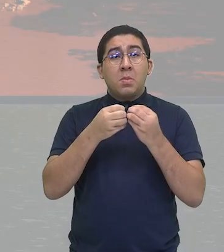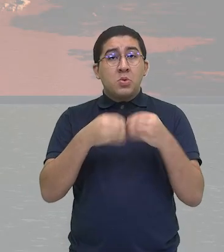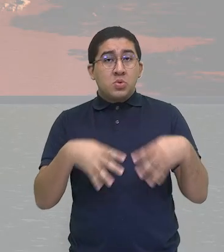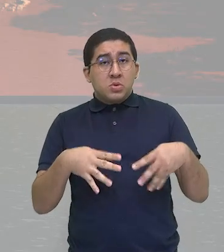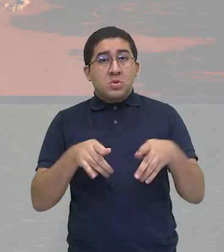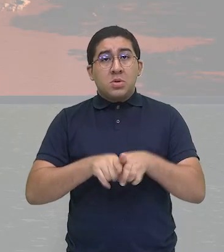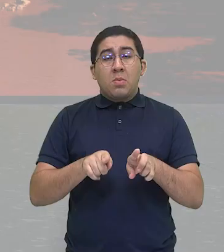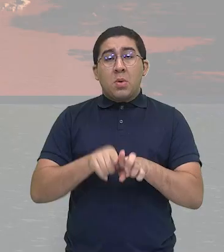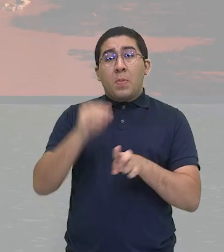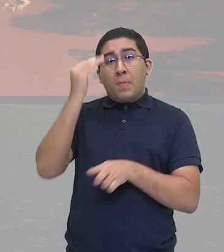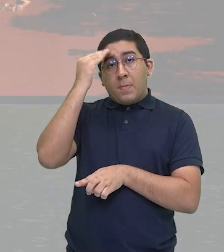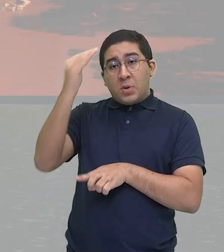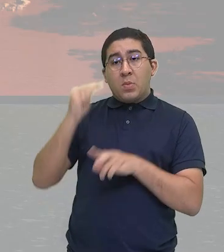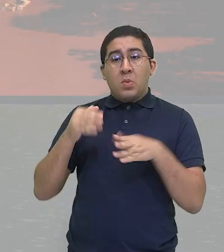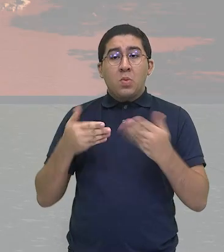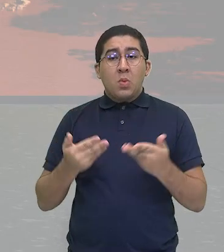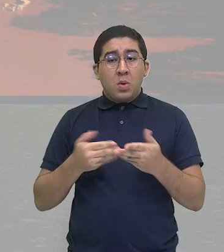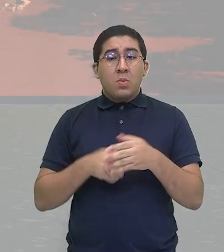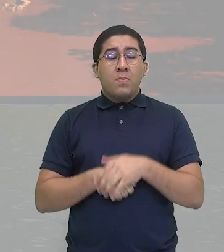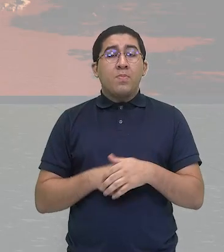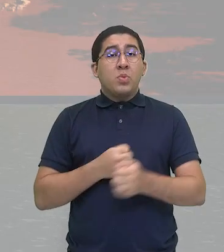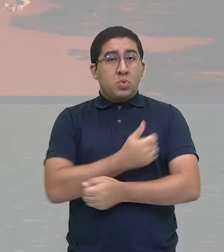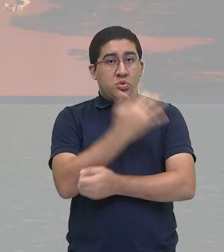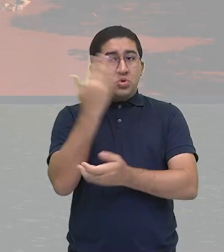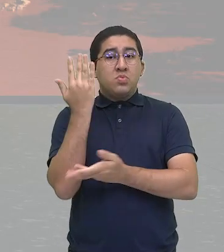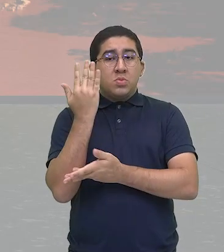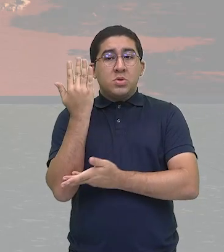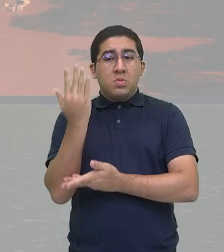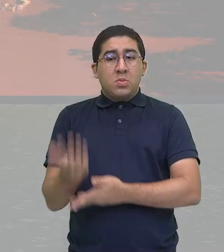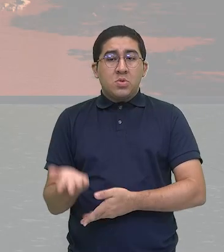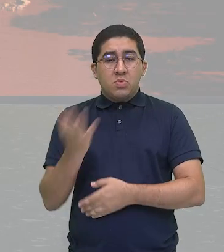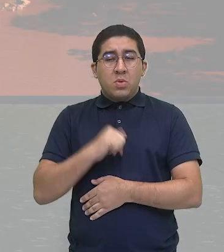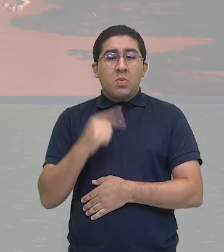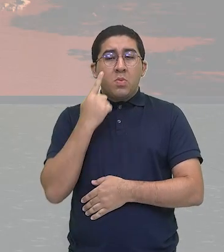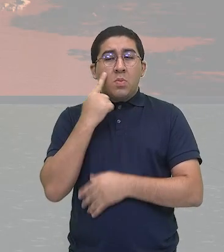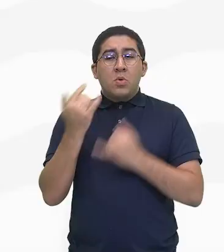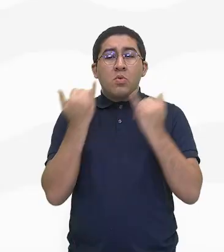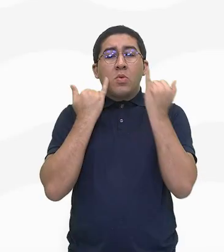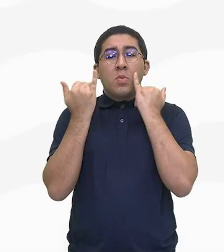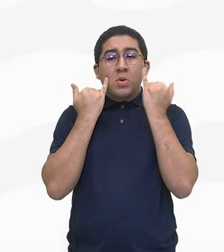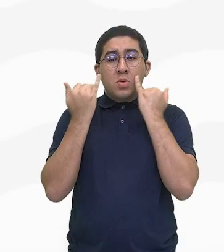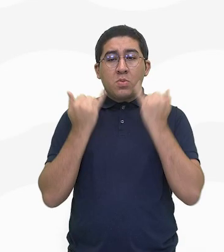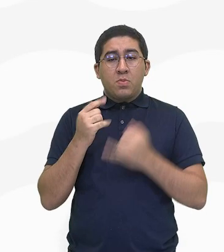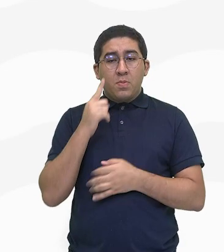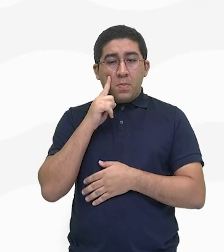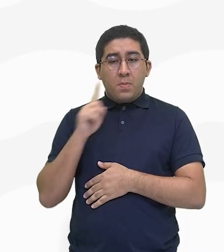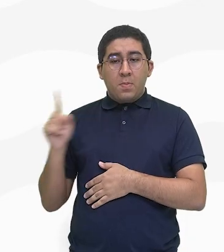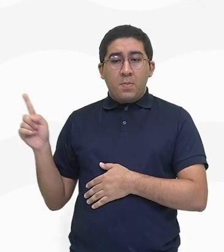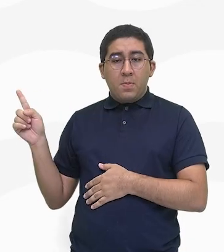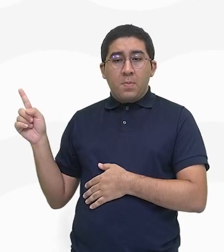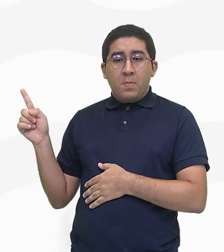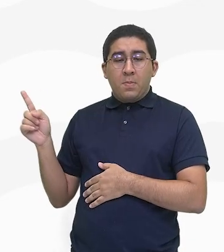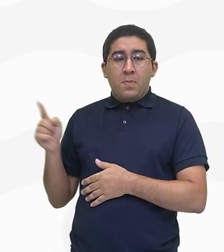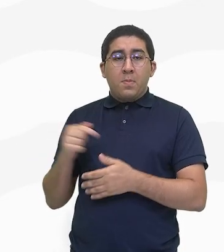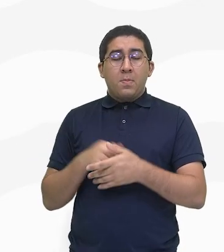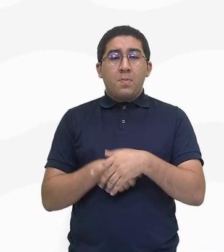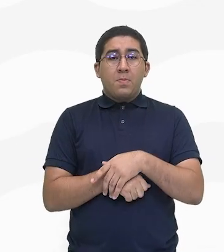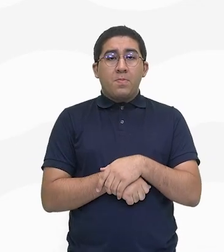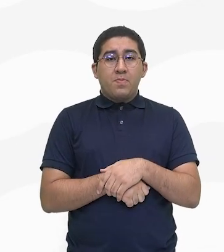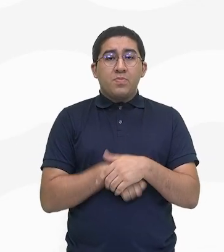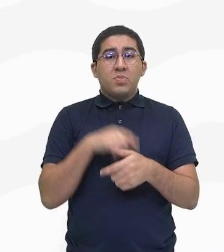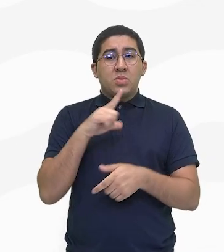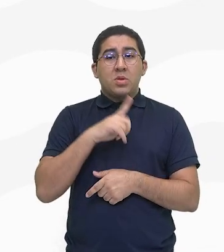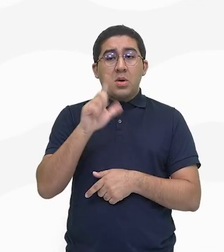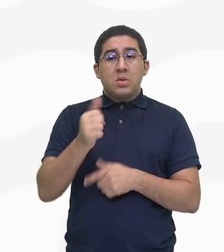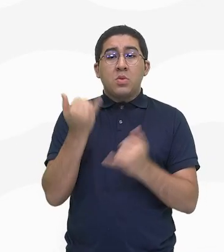talvez o mais conhecido, seja o desmatamento. Vamos ver aqui alguns dados sobre o desmatamento na Amazônia? Temos aqui